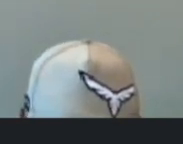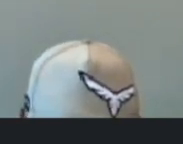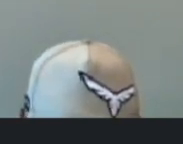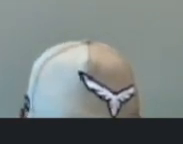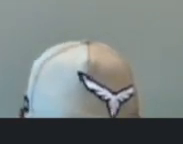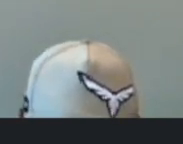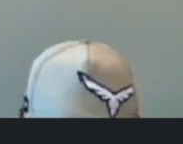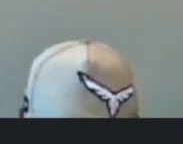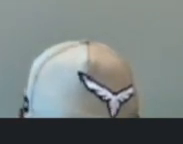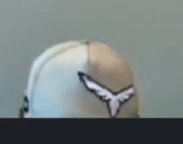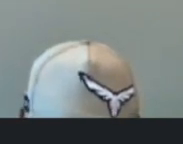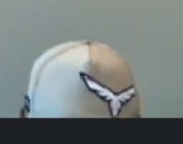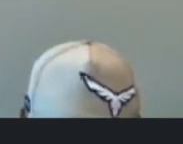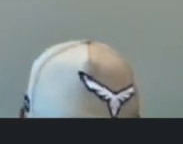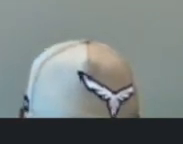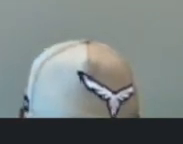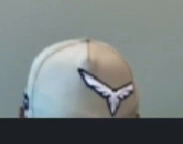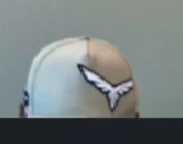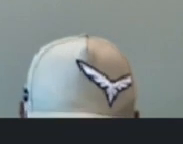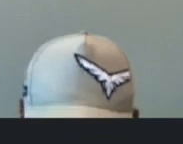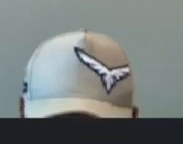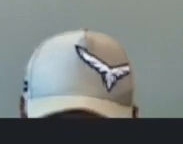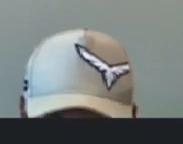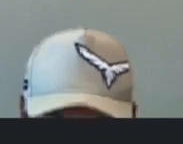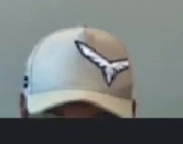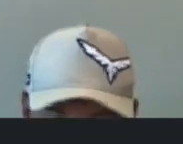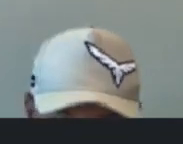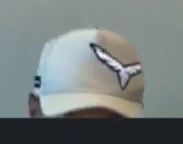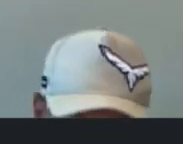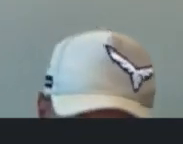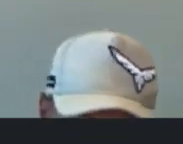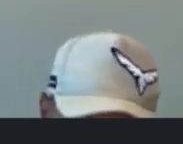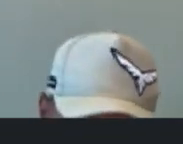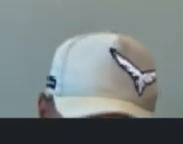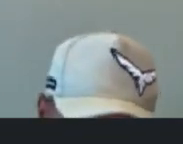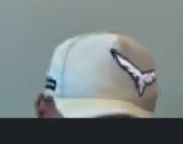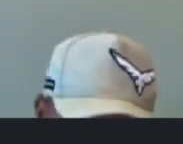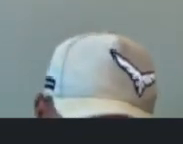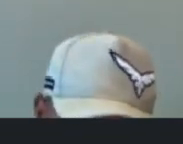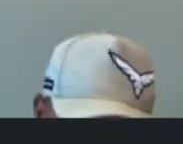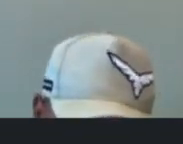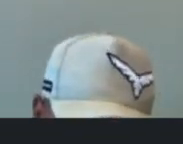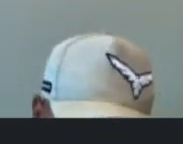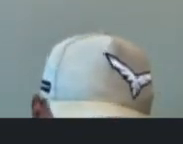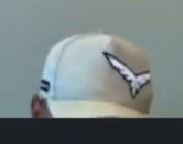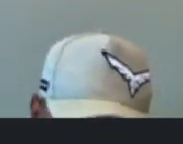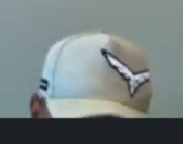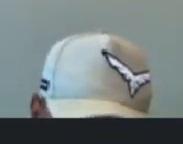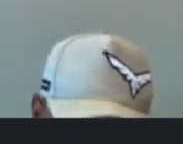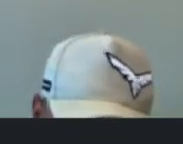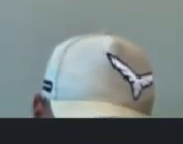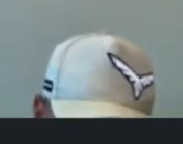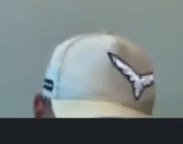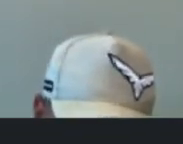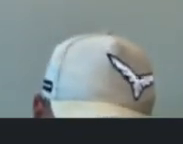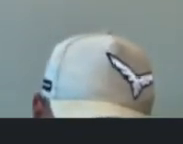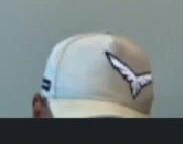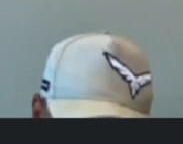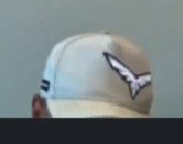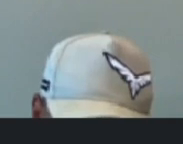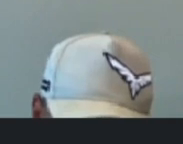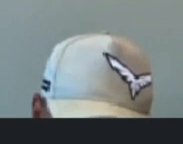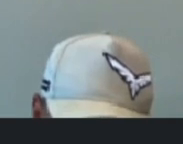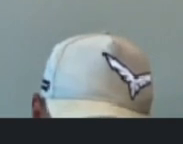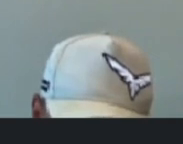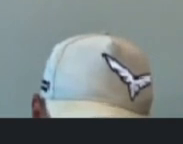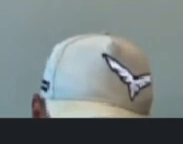tem uma linha da Niquelina que vai lá, mas assim, eu estou só fazendo uma exemplificação. Se a rua